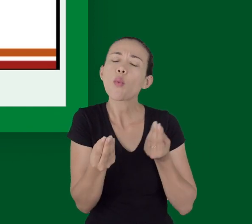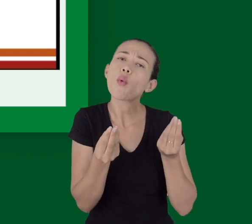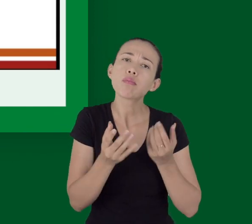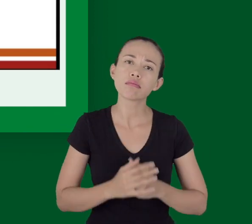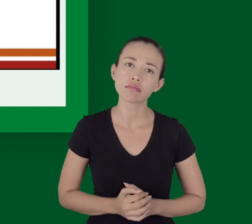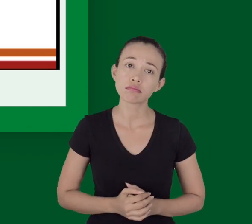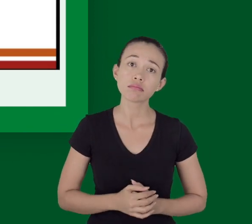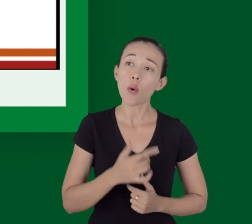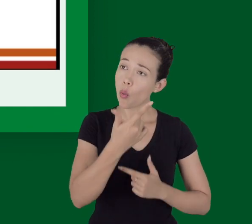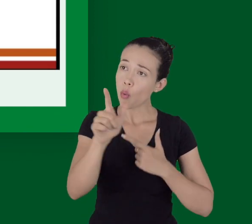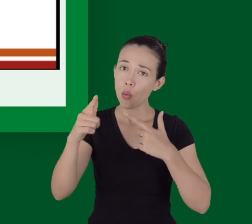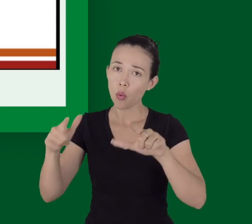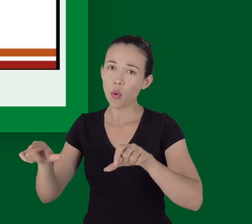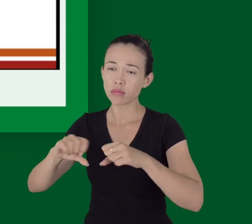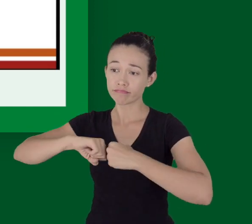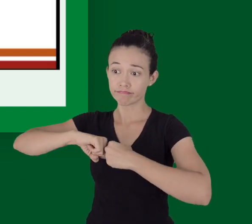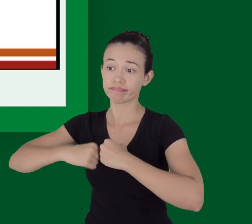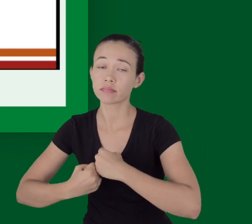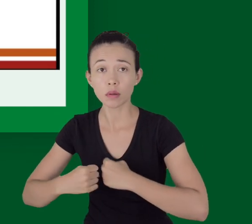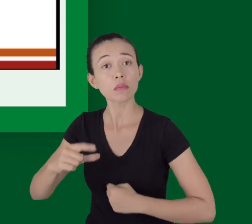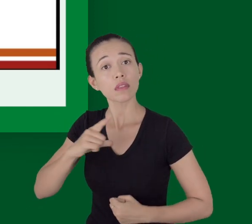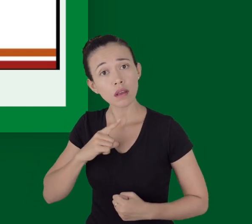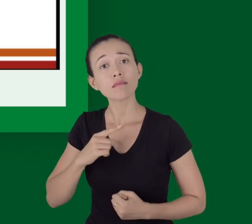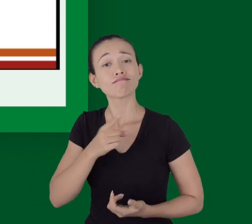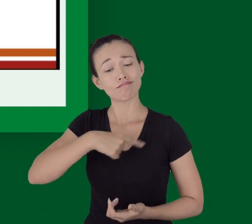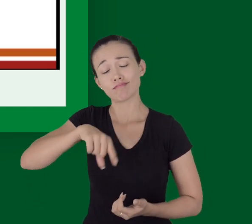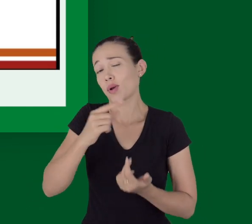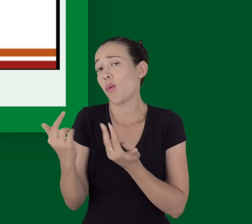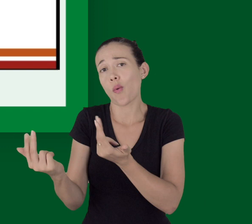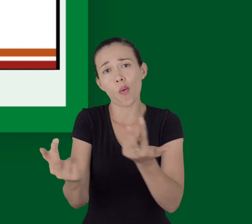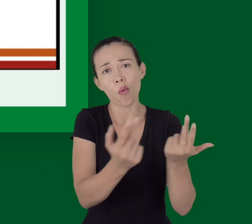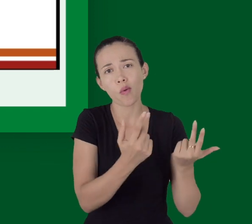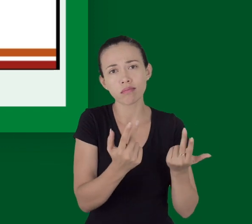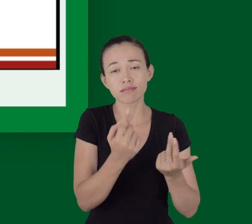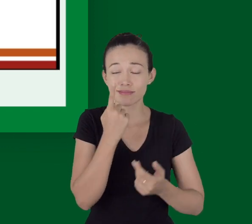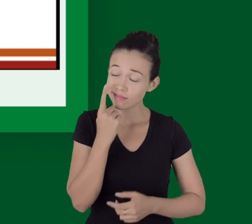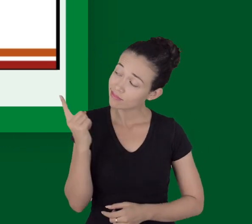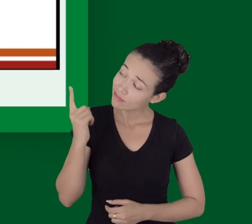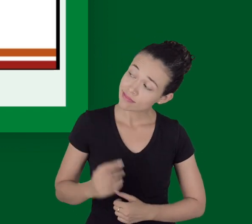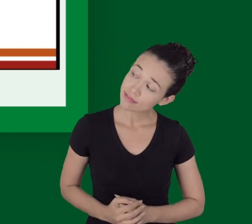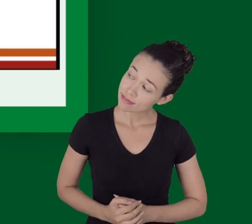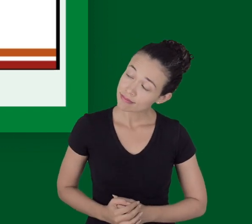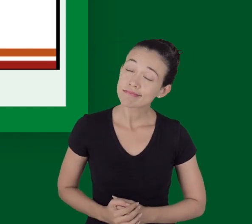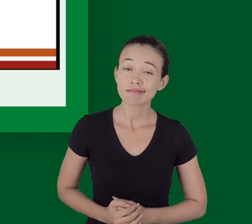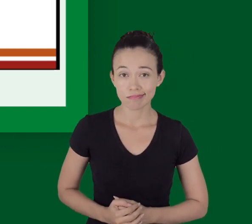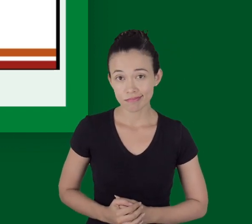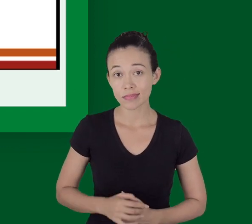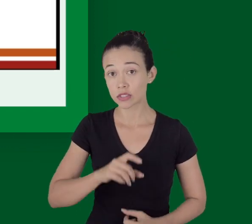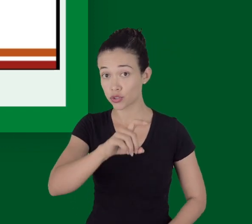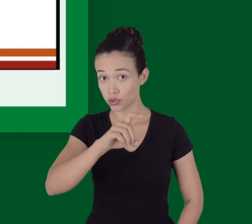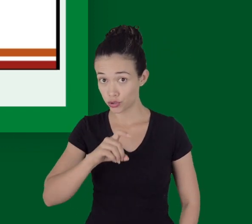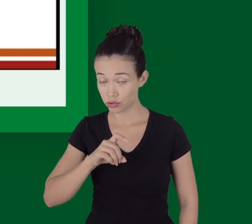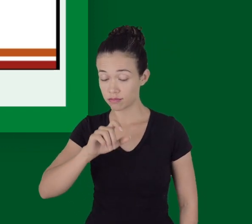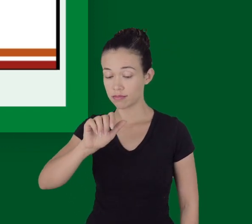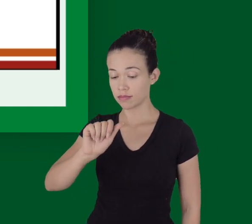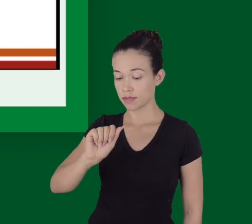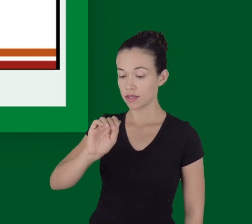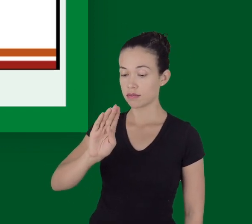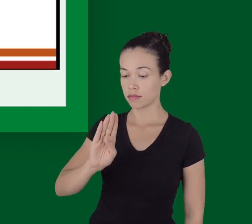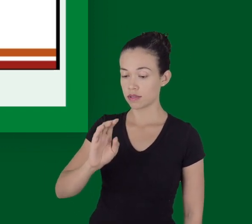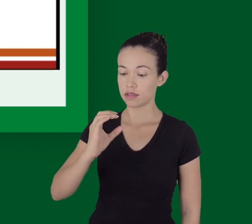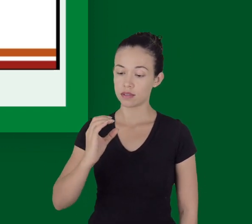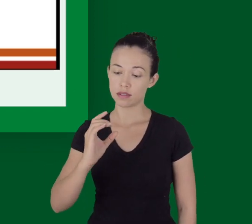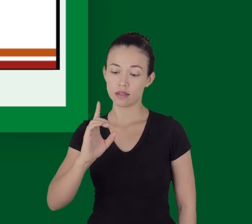mesma forma como qualquer outro paciente vítima de trauma. O nosso mnemônico XABCDE, ele é clássico